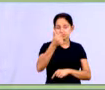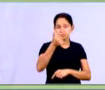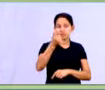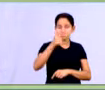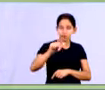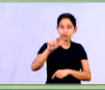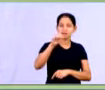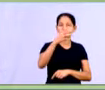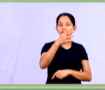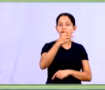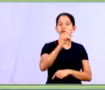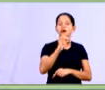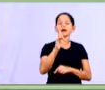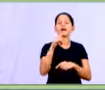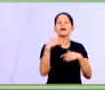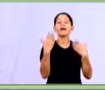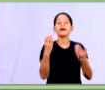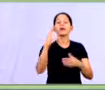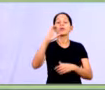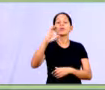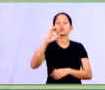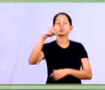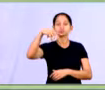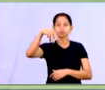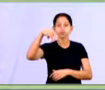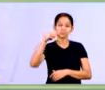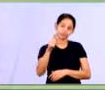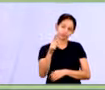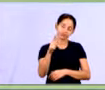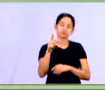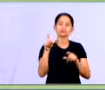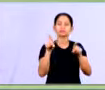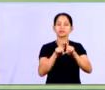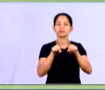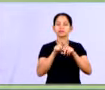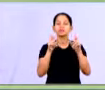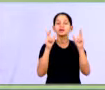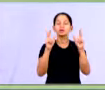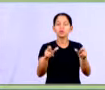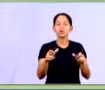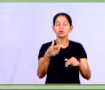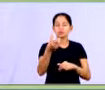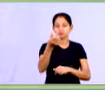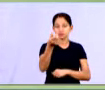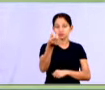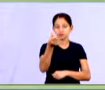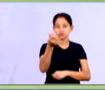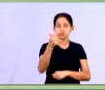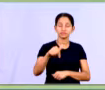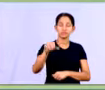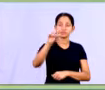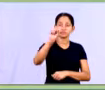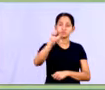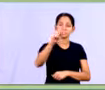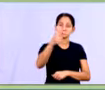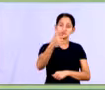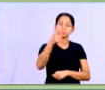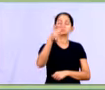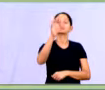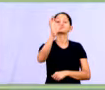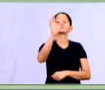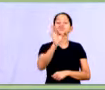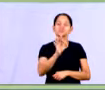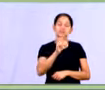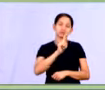12,40, que é do custo médio, que dá igual a 6,82%. Então, o custo